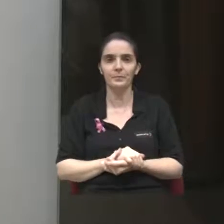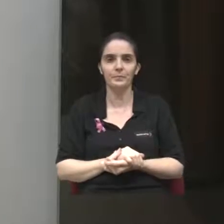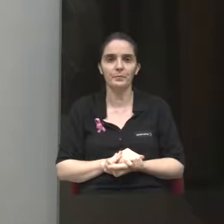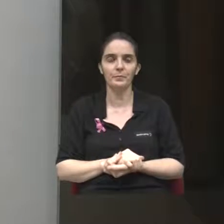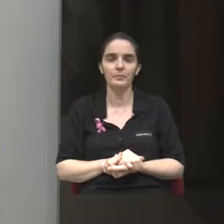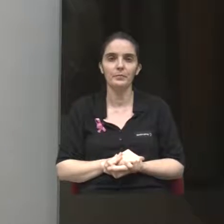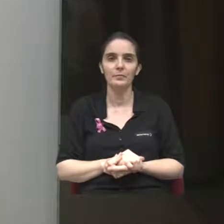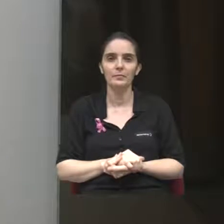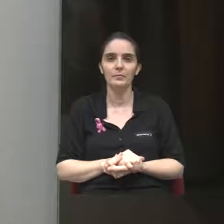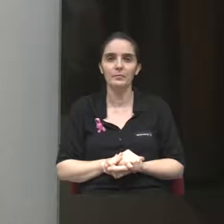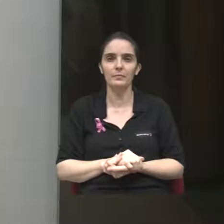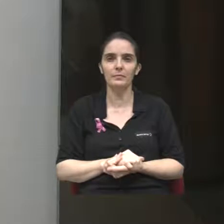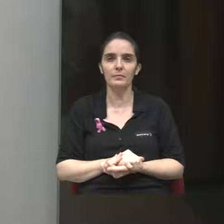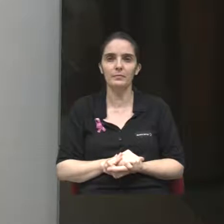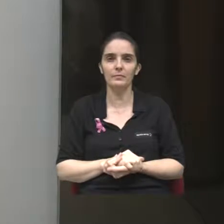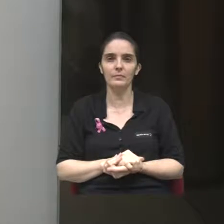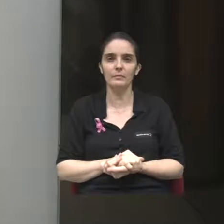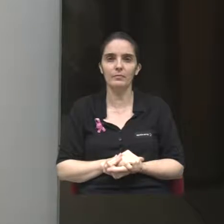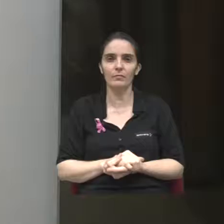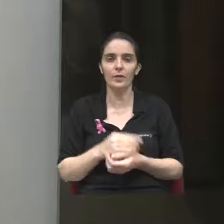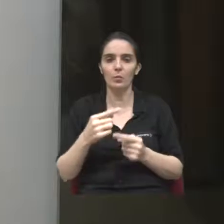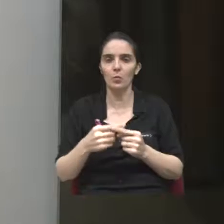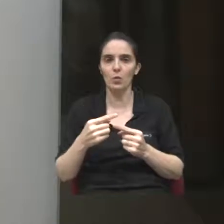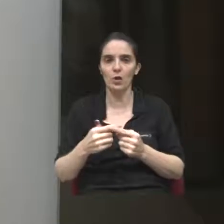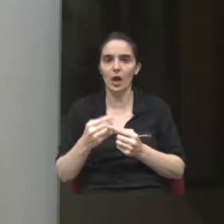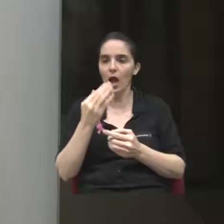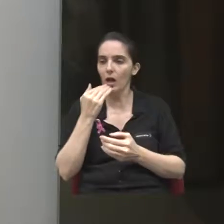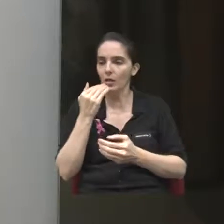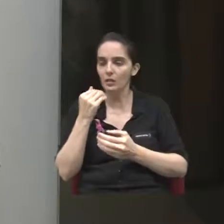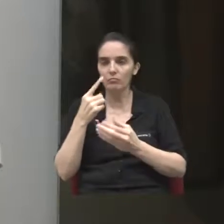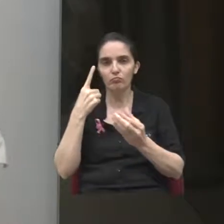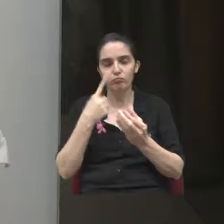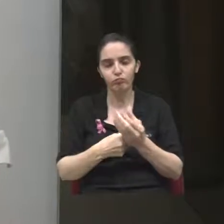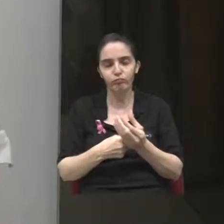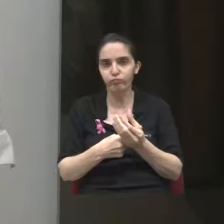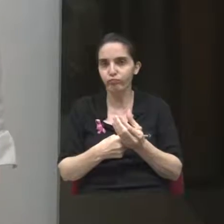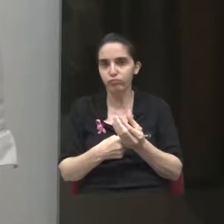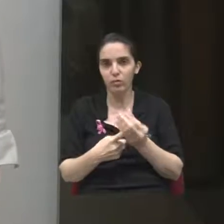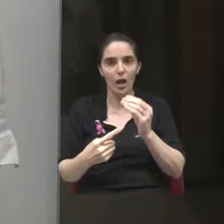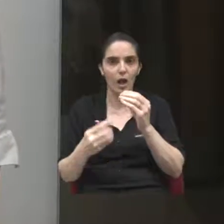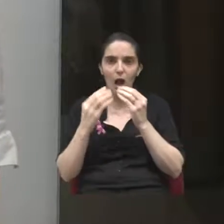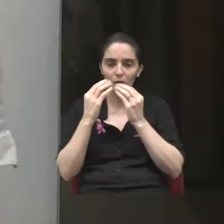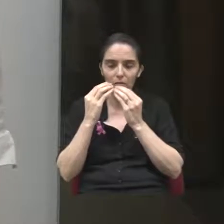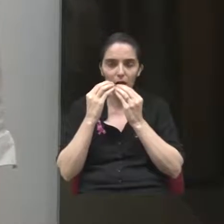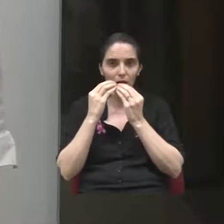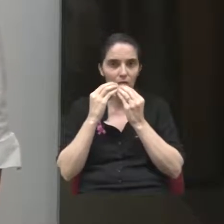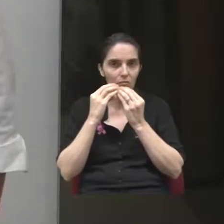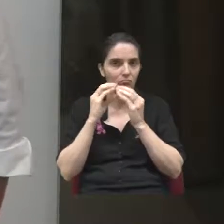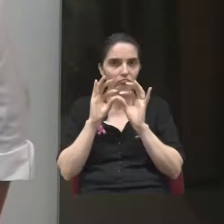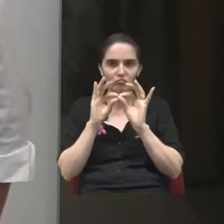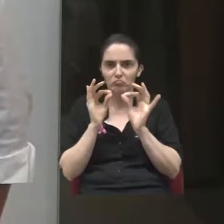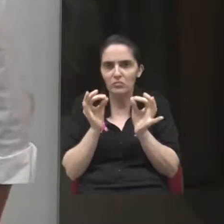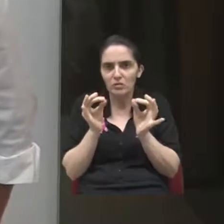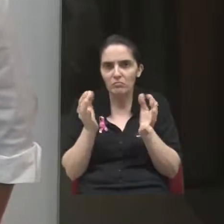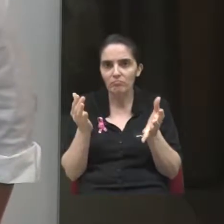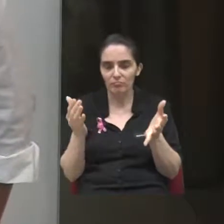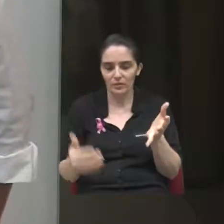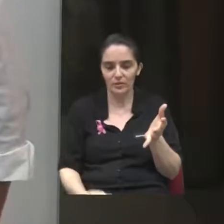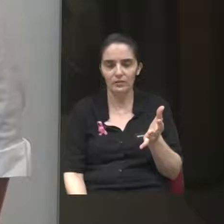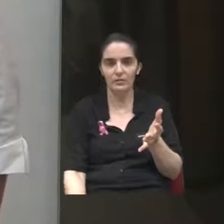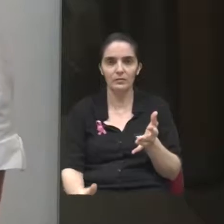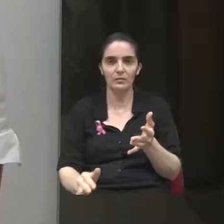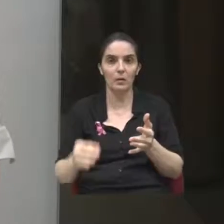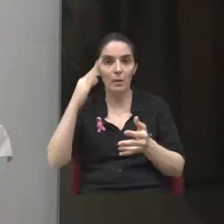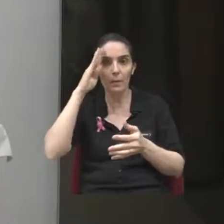de comer um lanche, comer um cachorro quente, uma coisa que acaba sendo, principalmente em festas